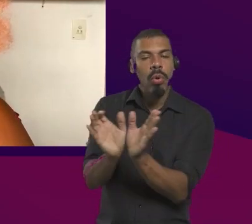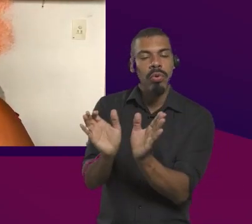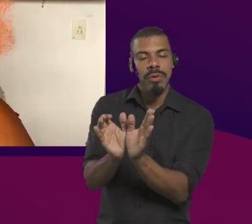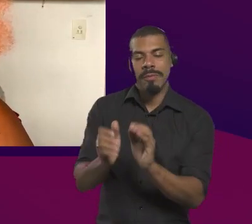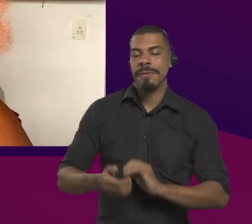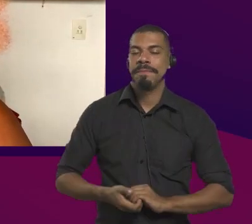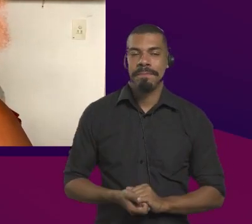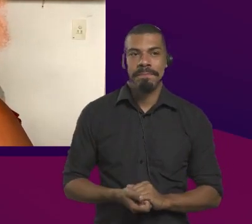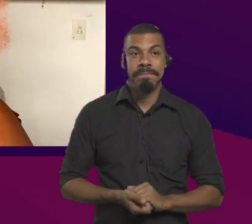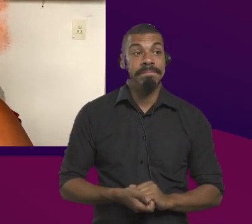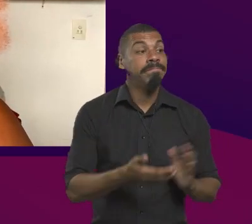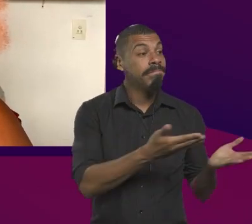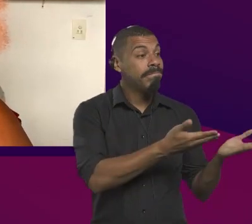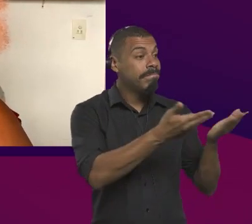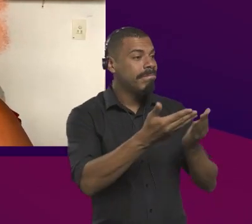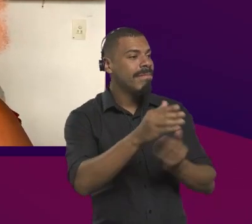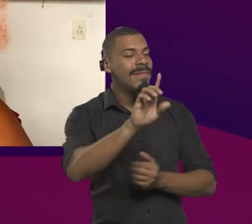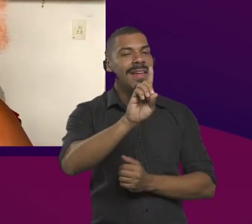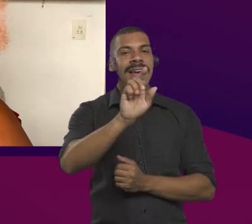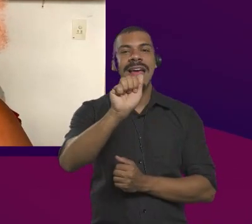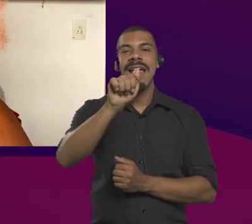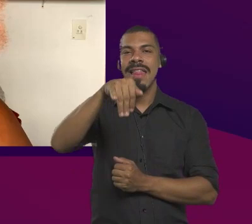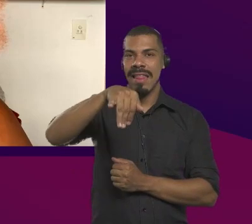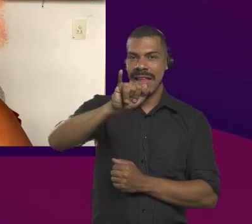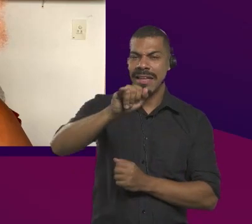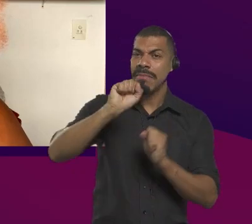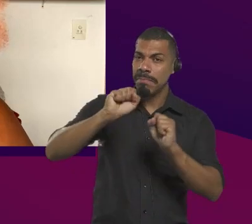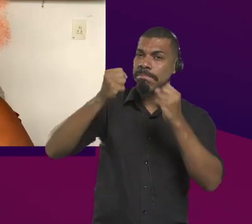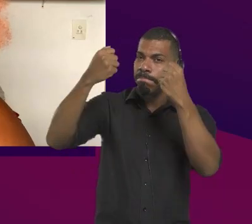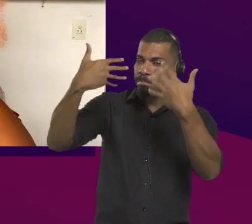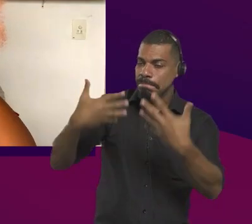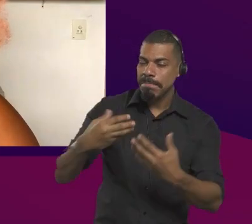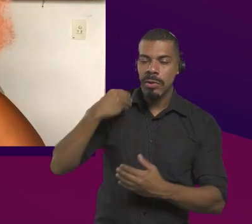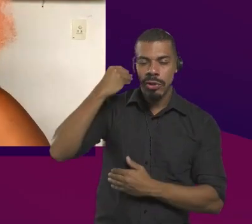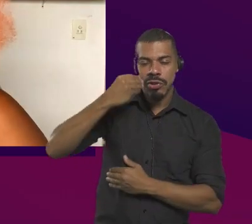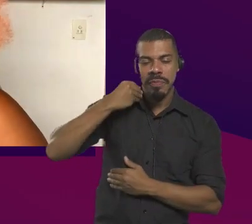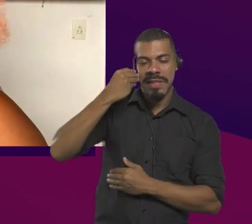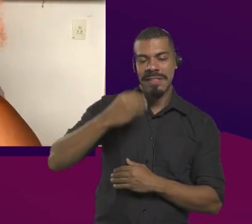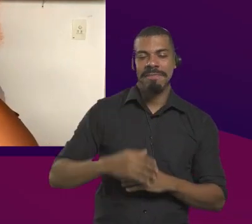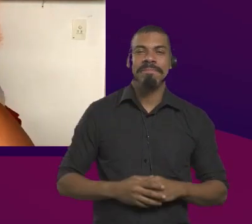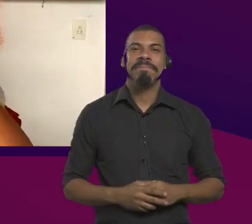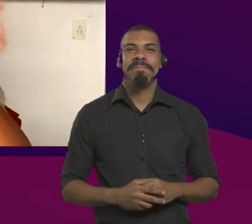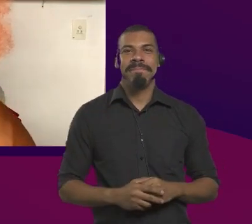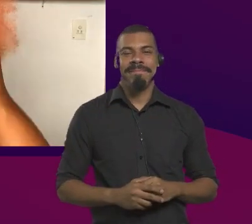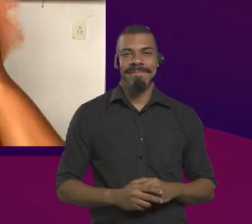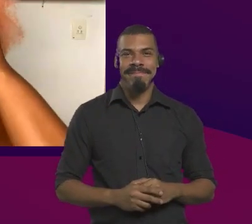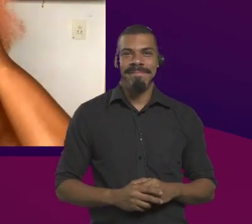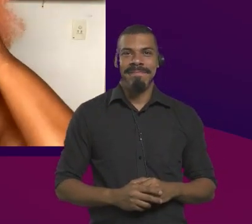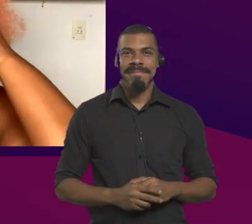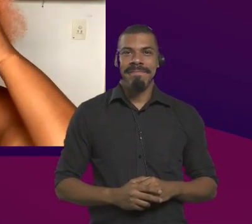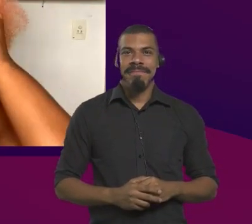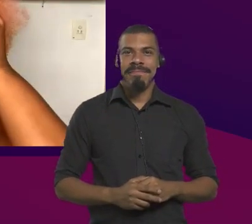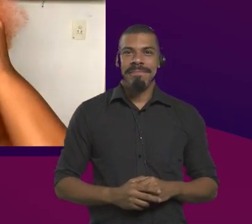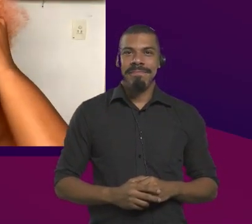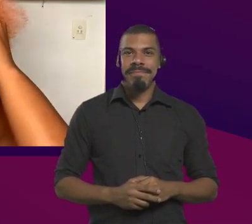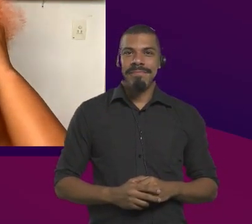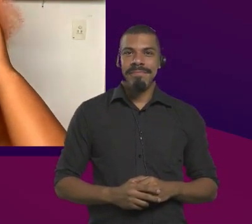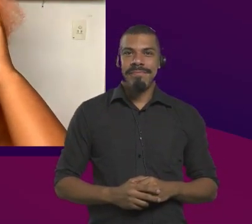Dani, conta pra gente do seu processo. Isso, tinha esquecido. Vamos lá.